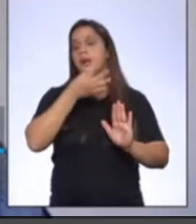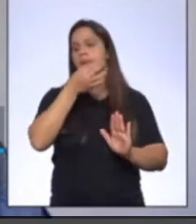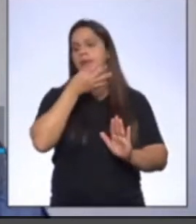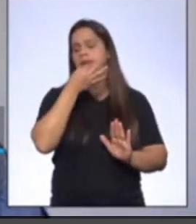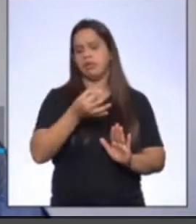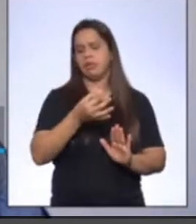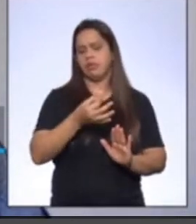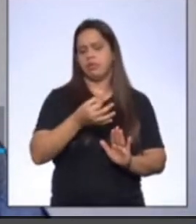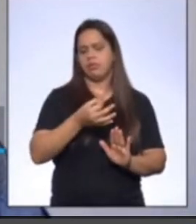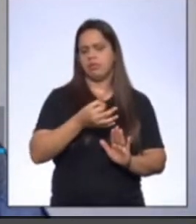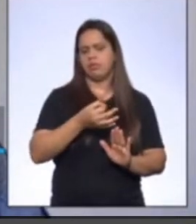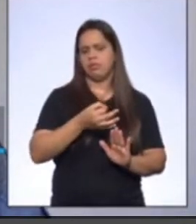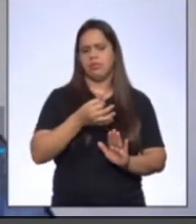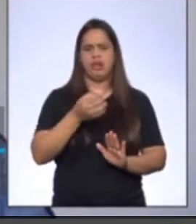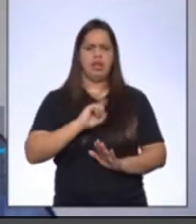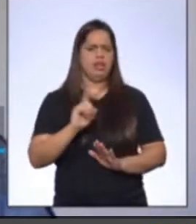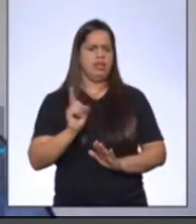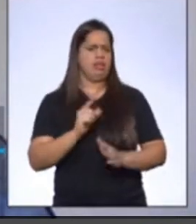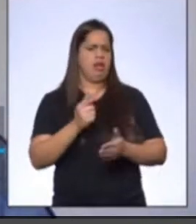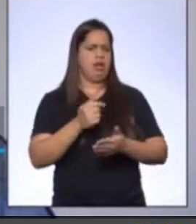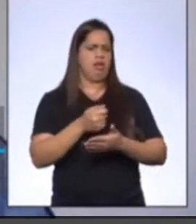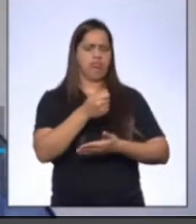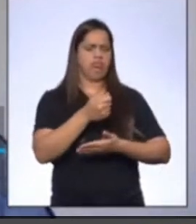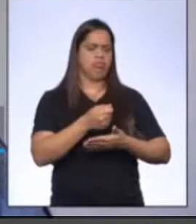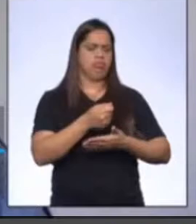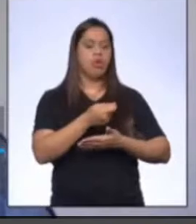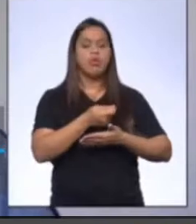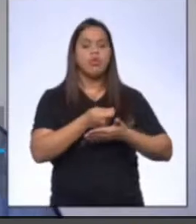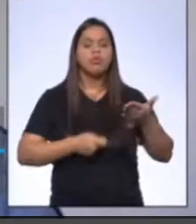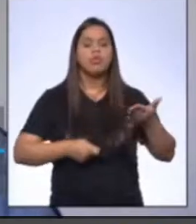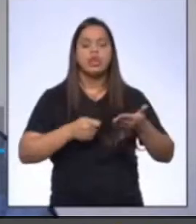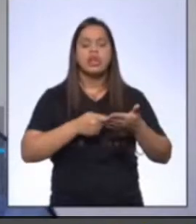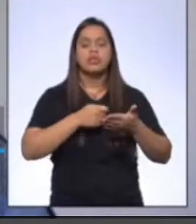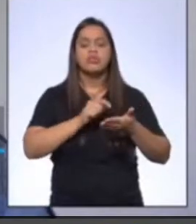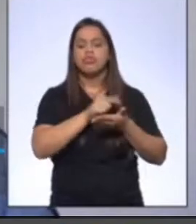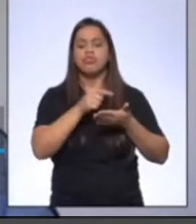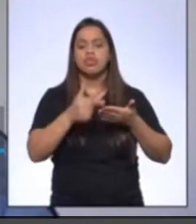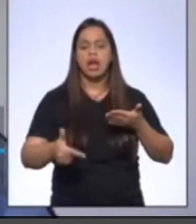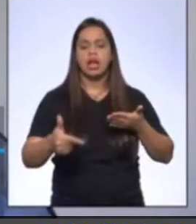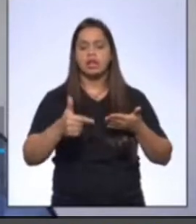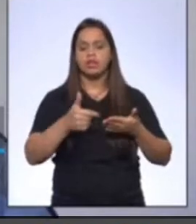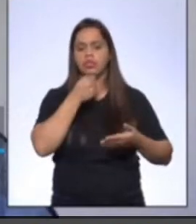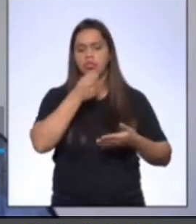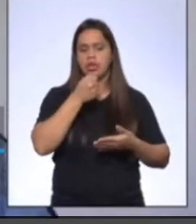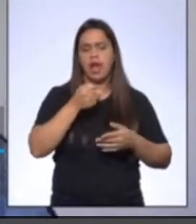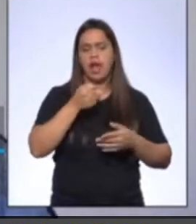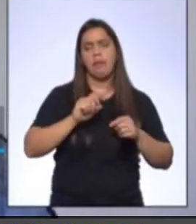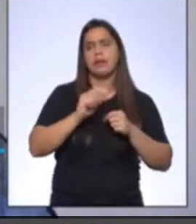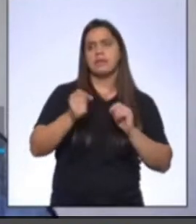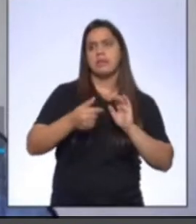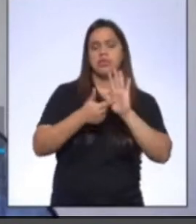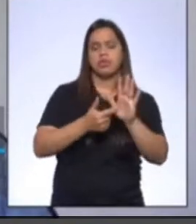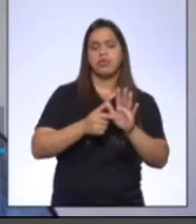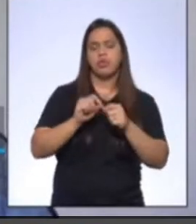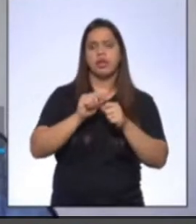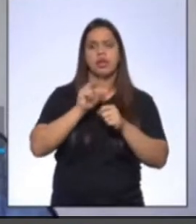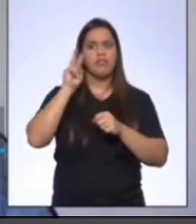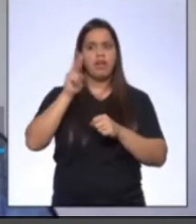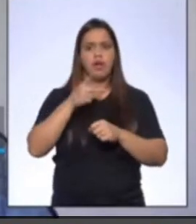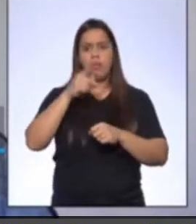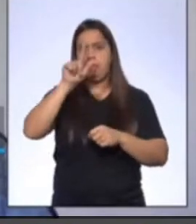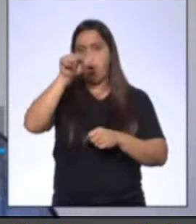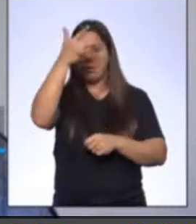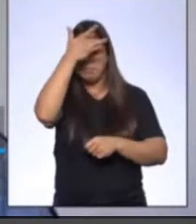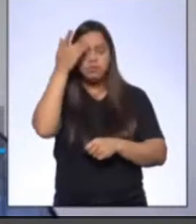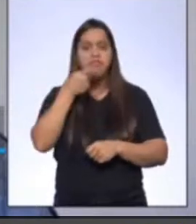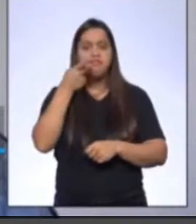texto jornalístico, ele não pode. Vai falar assim, ah, mas ele apresenta opinião quando ele faz o recorte da fala de alguém? É,